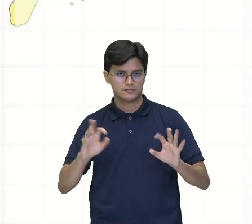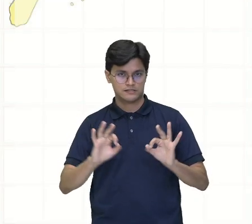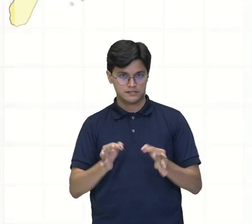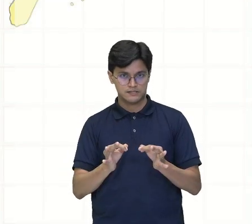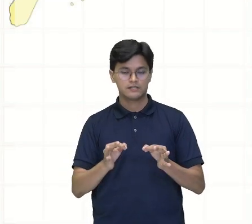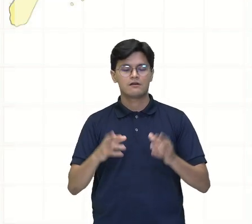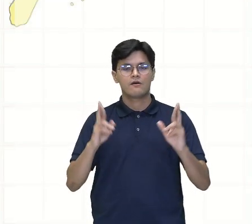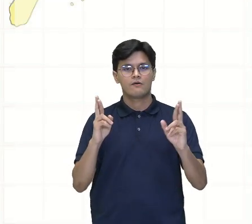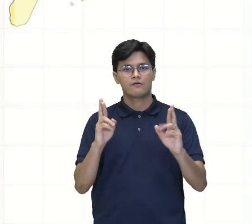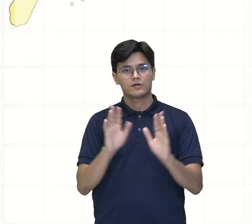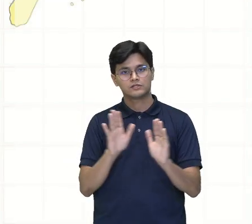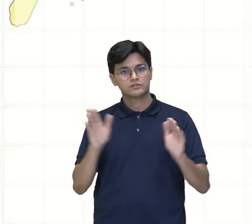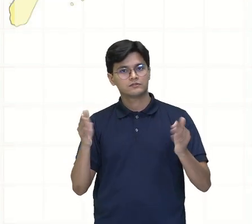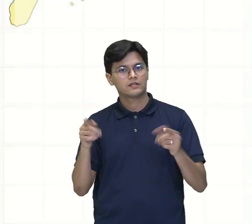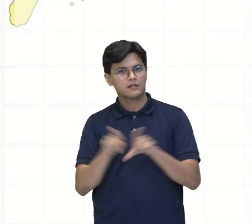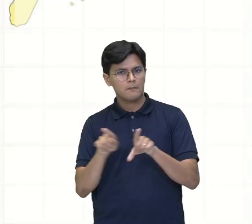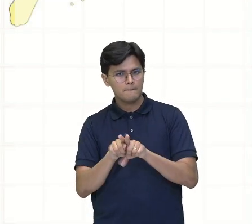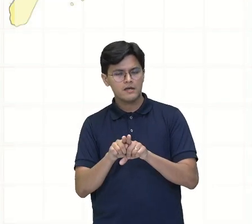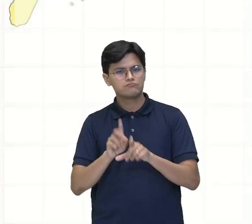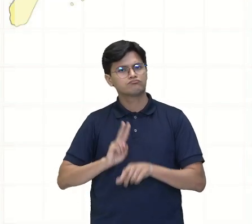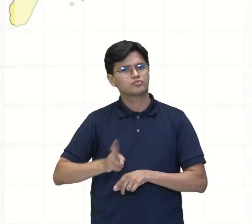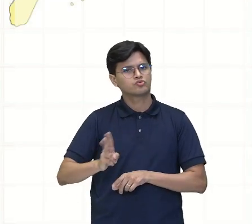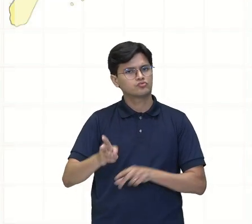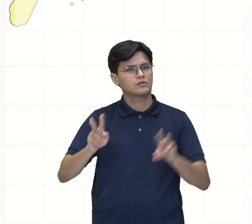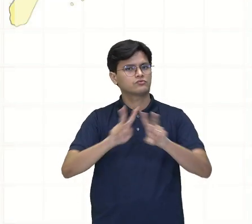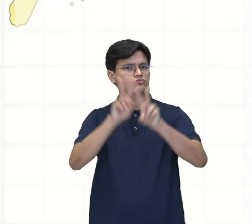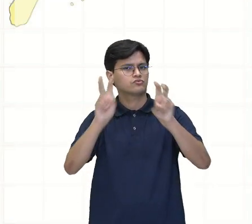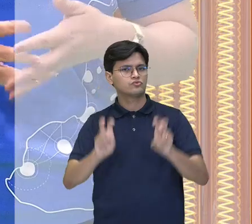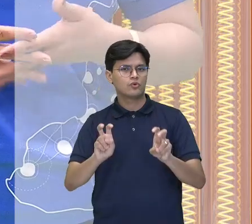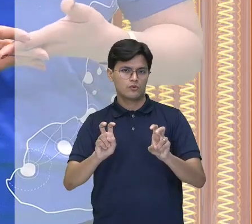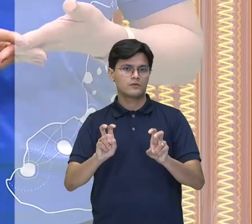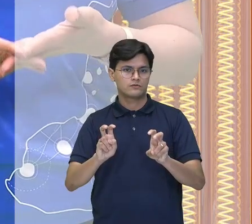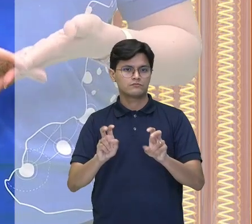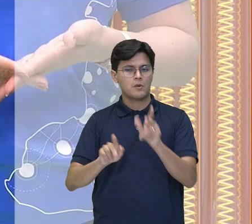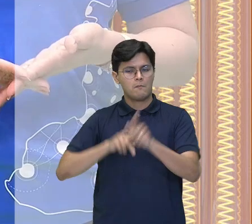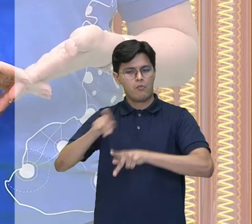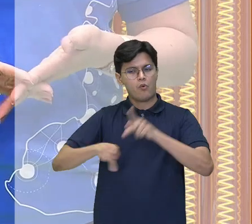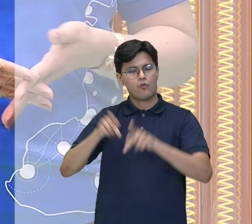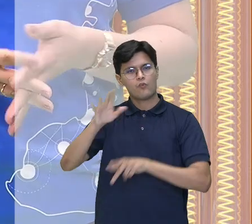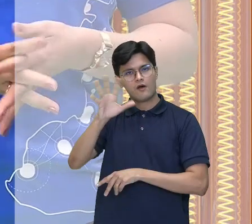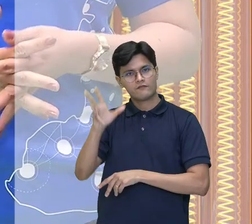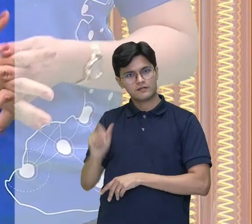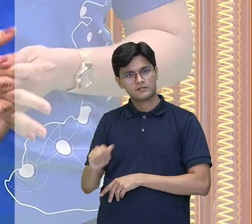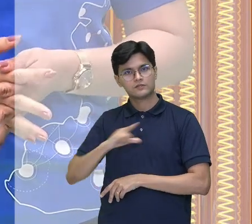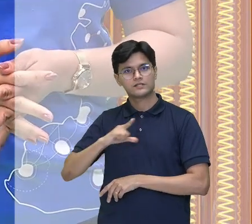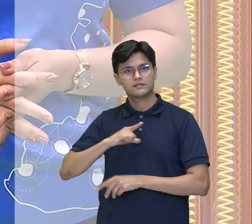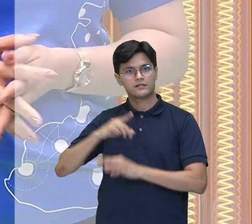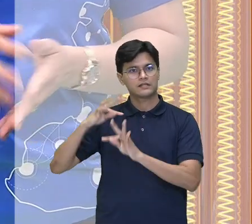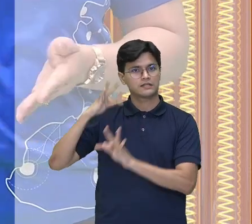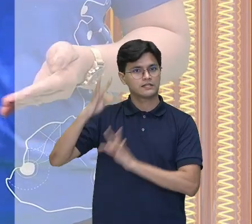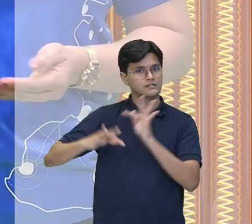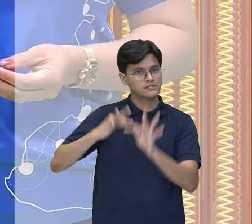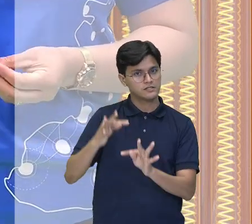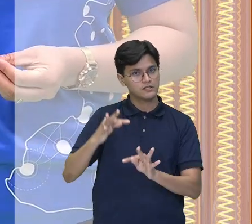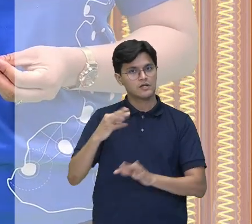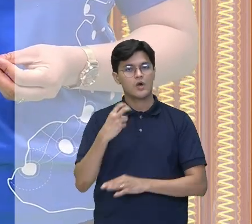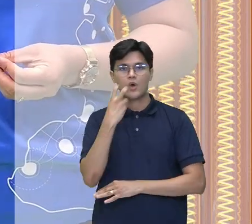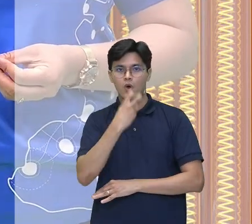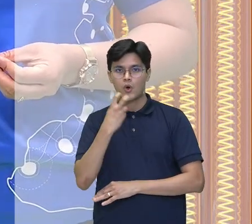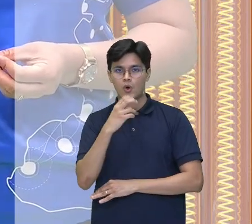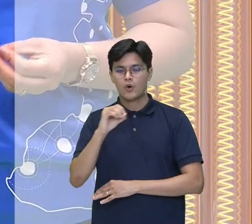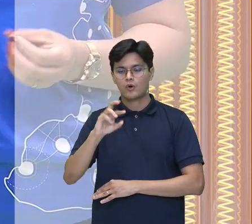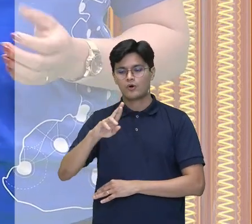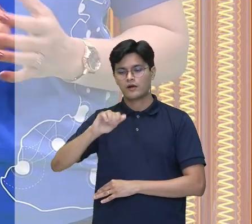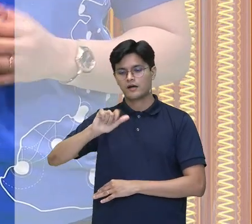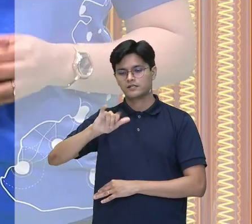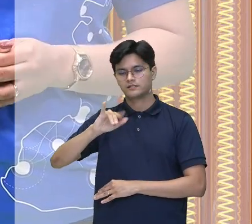aos africanos, vamos verificar suas tradições orais. Tradições africanas, começando com a